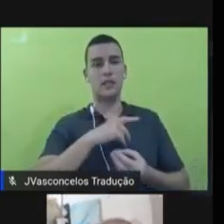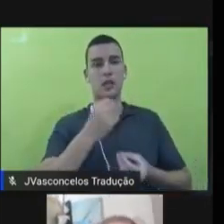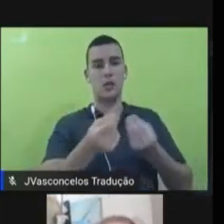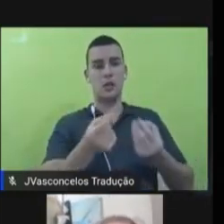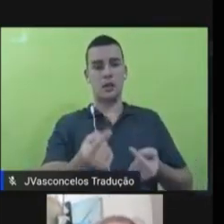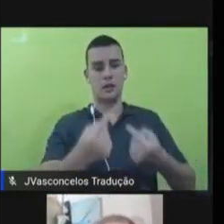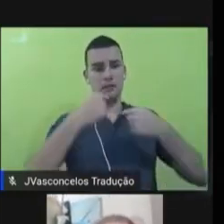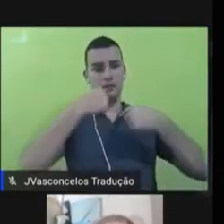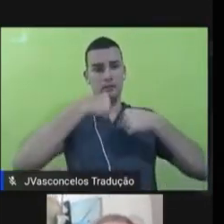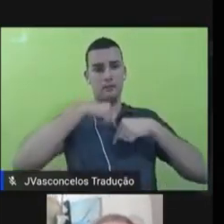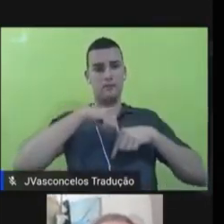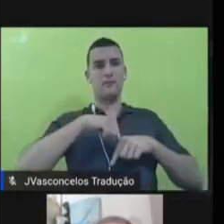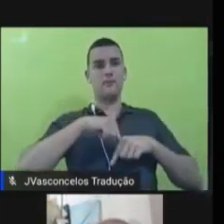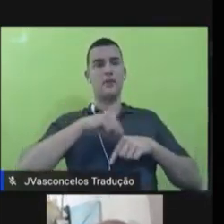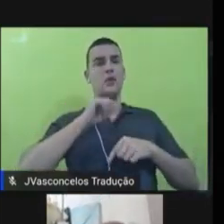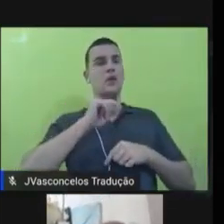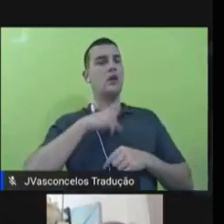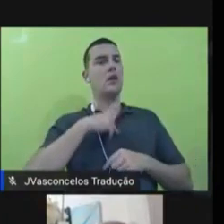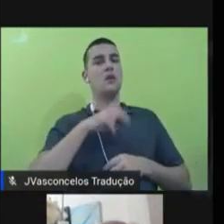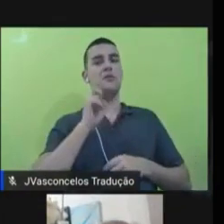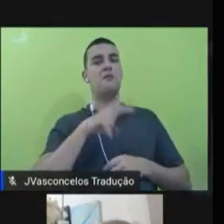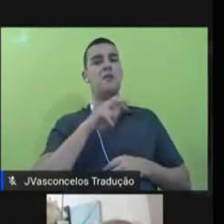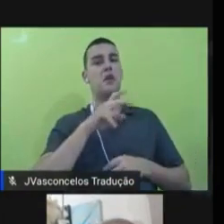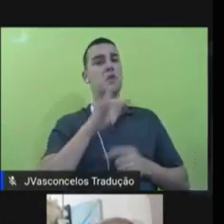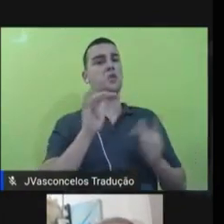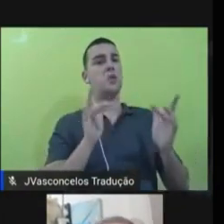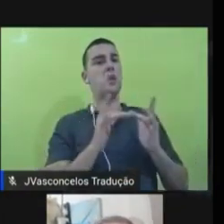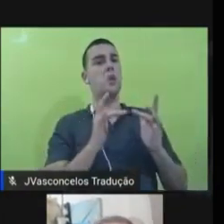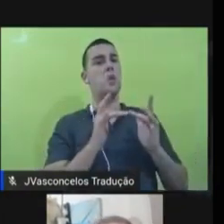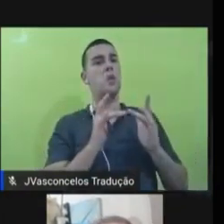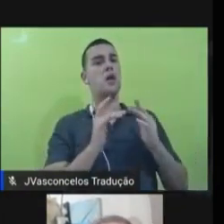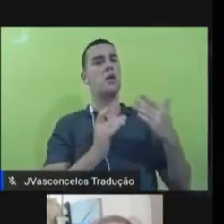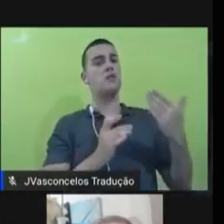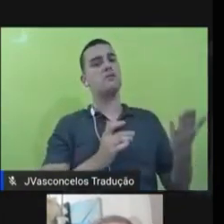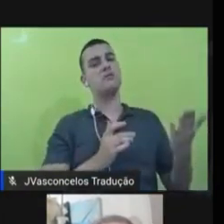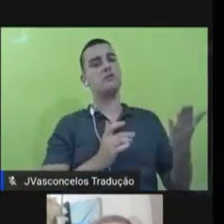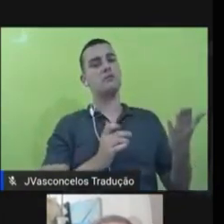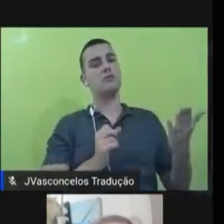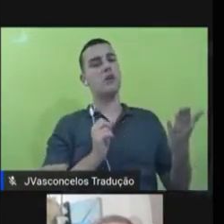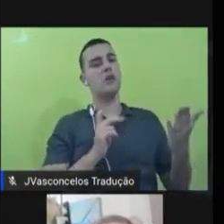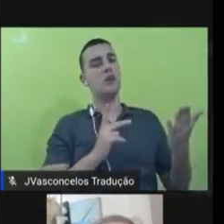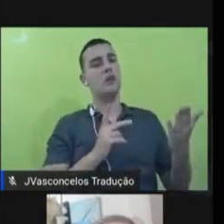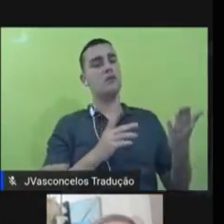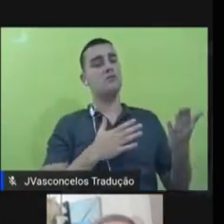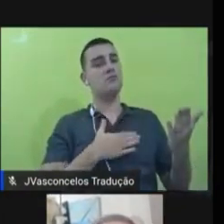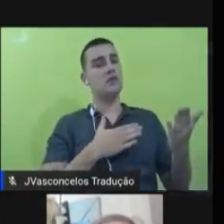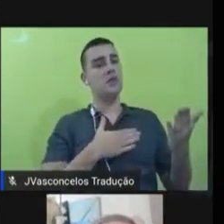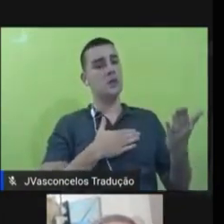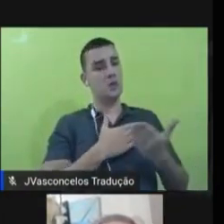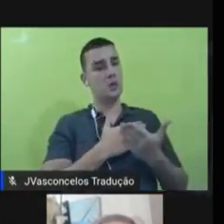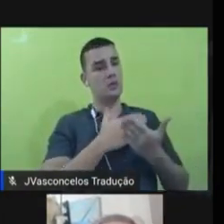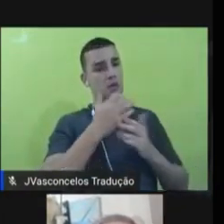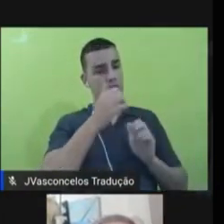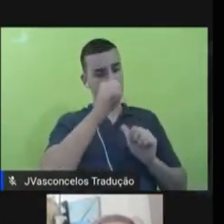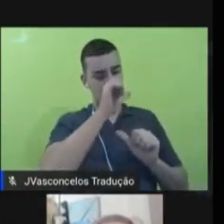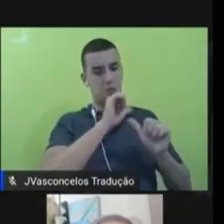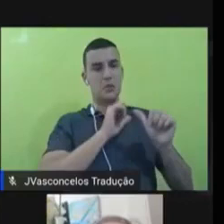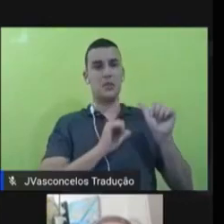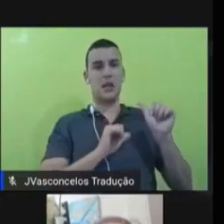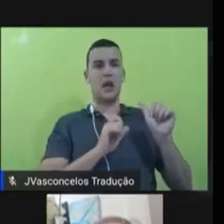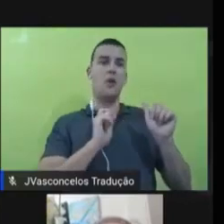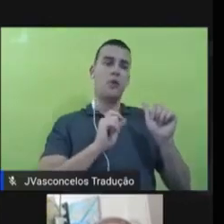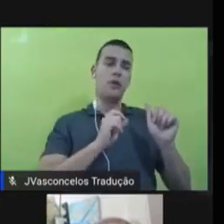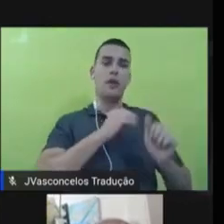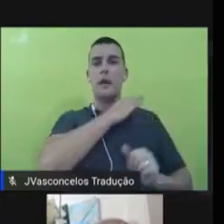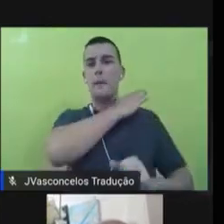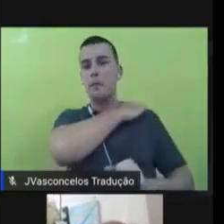autoimune em contato com o vírus, e ela passa a ter alterações em órgãos vitais,